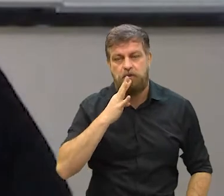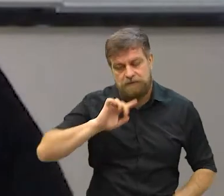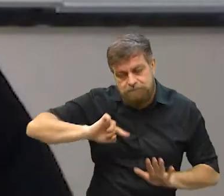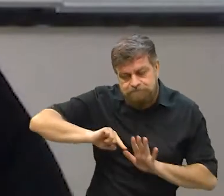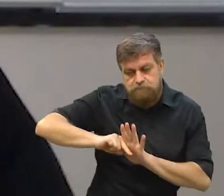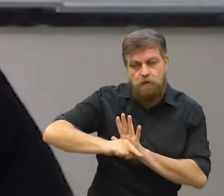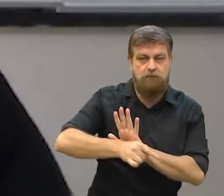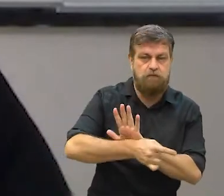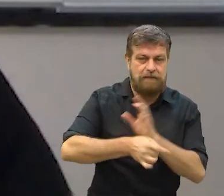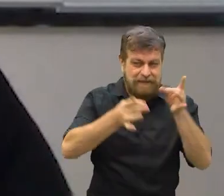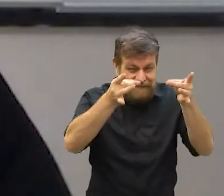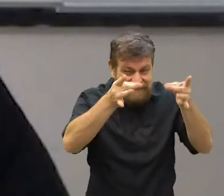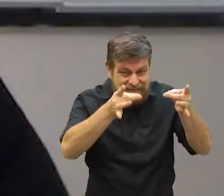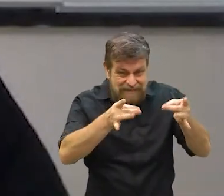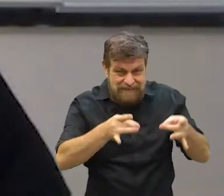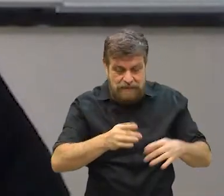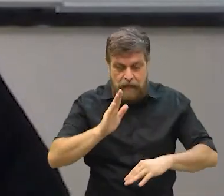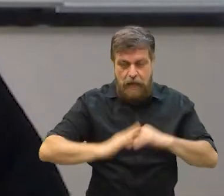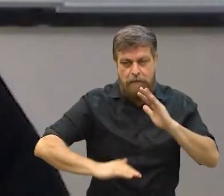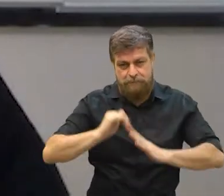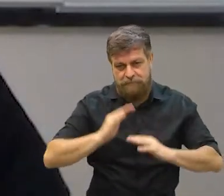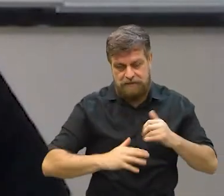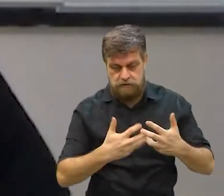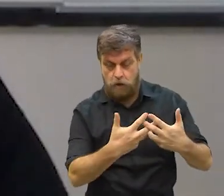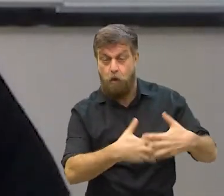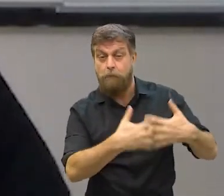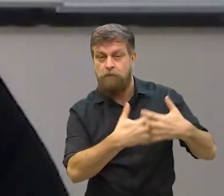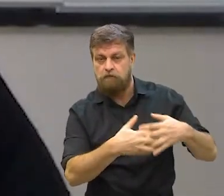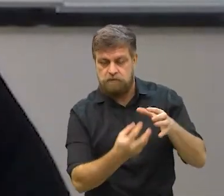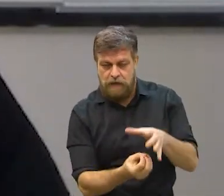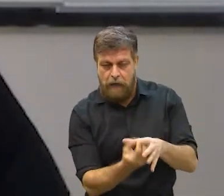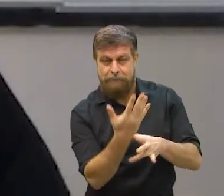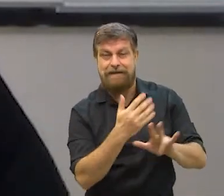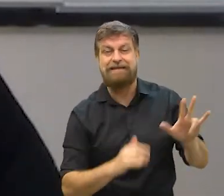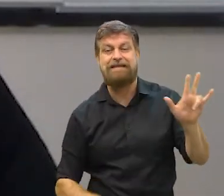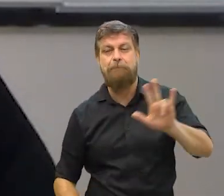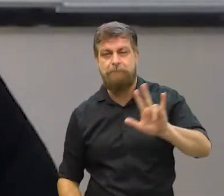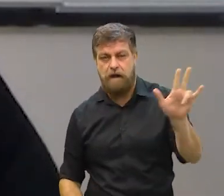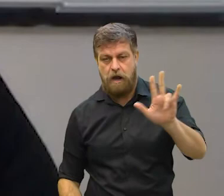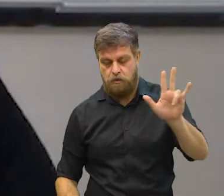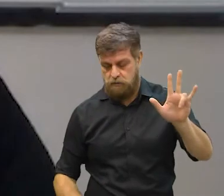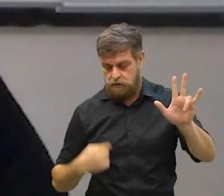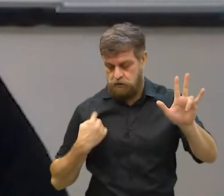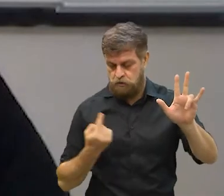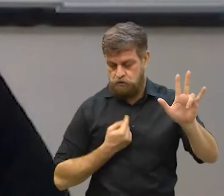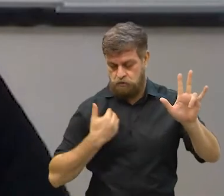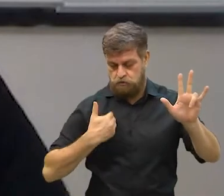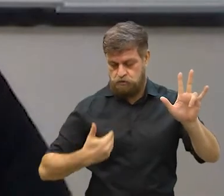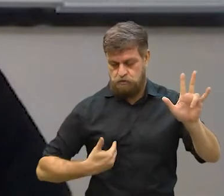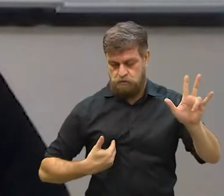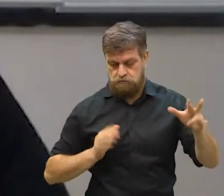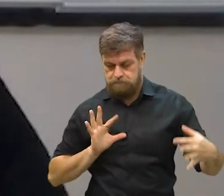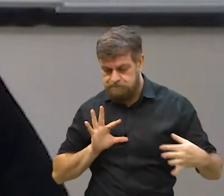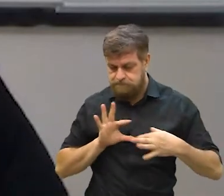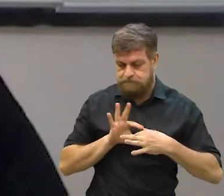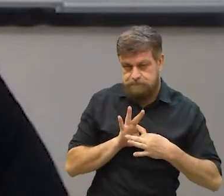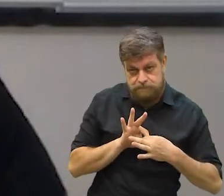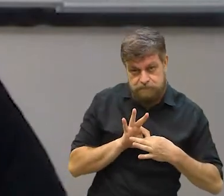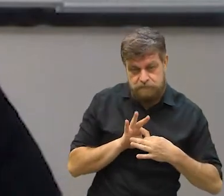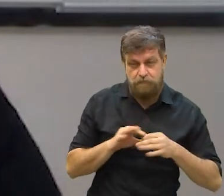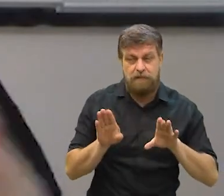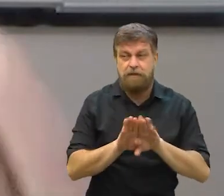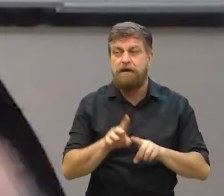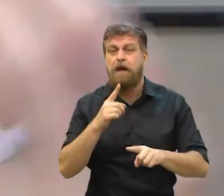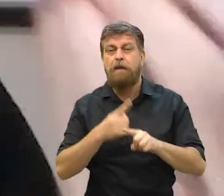conhecer muito melhor essas atividades dela, as ações dela no nosso organismo, como também